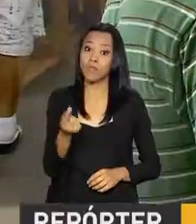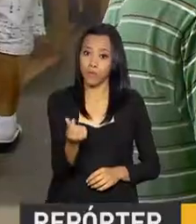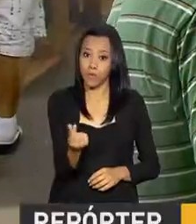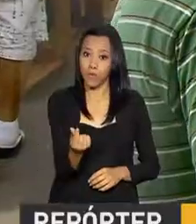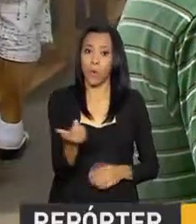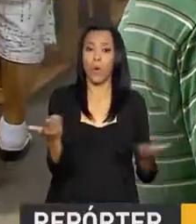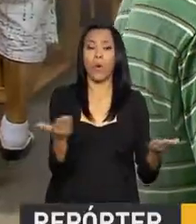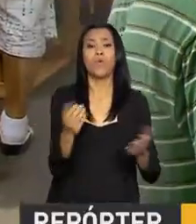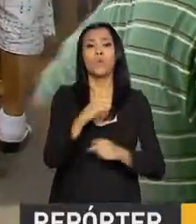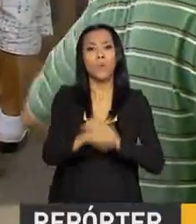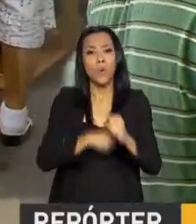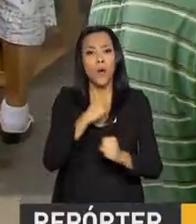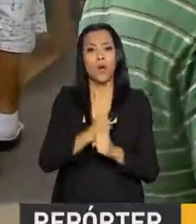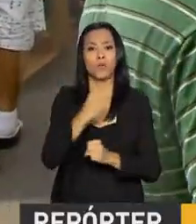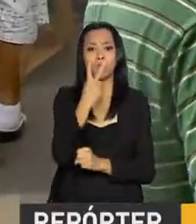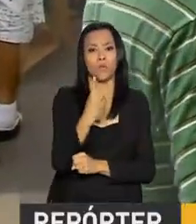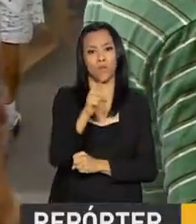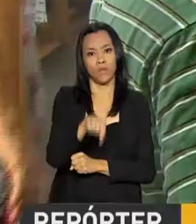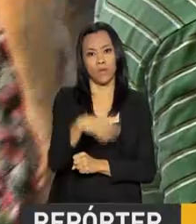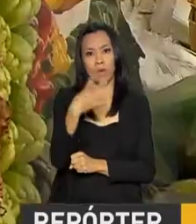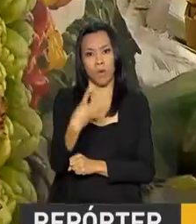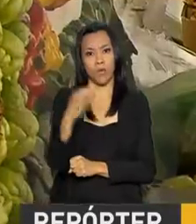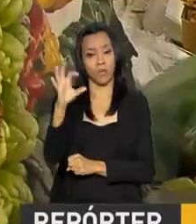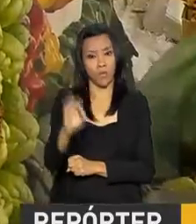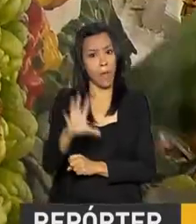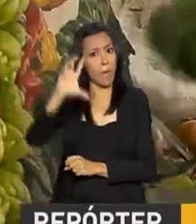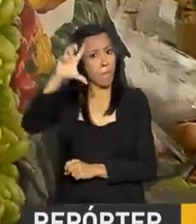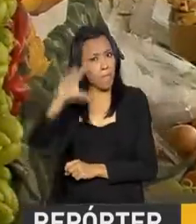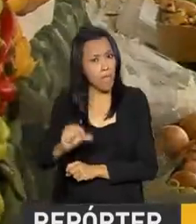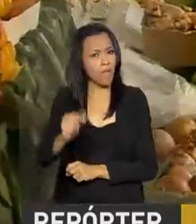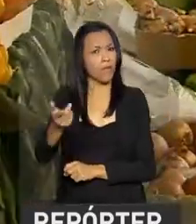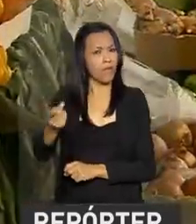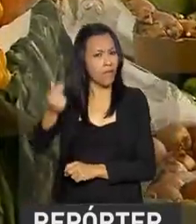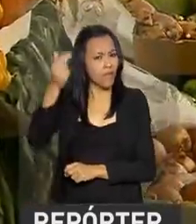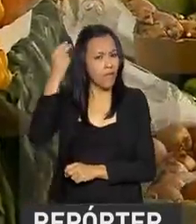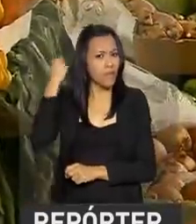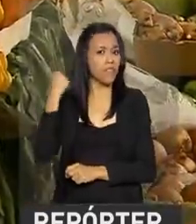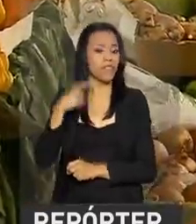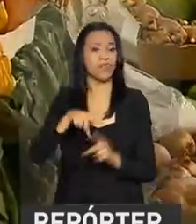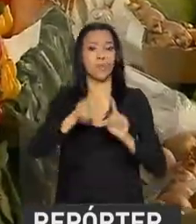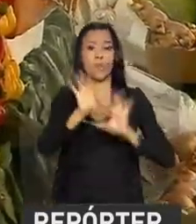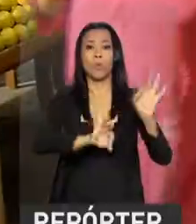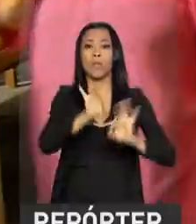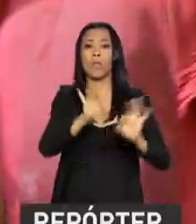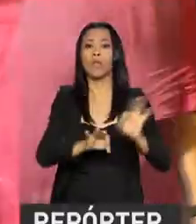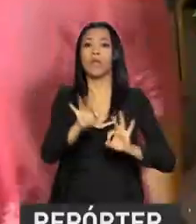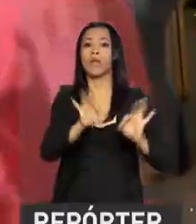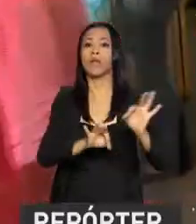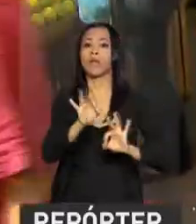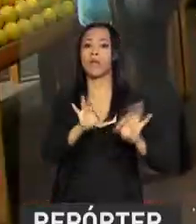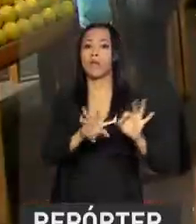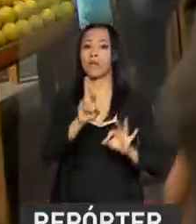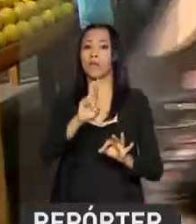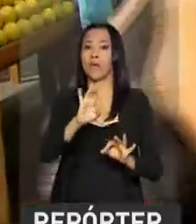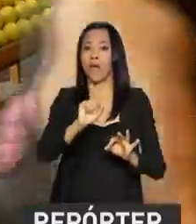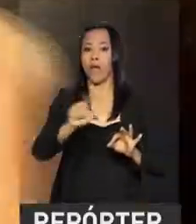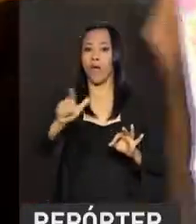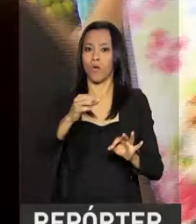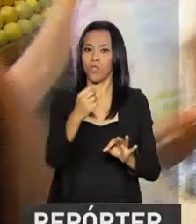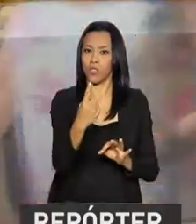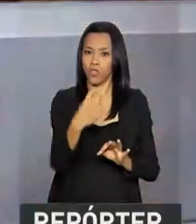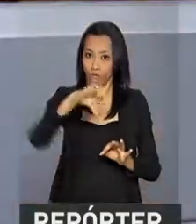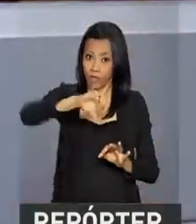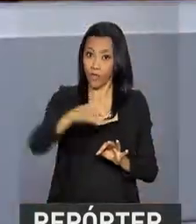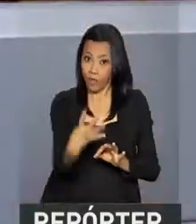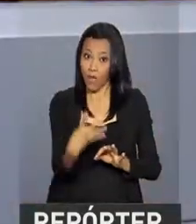está em 2,4 por cento a menor desde a implementação do plano real em 1994 os alimentos para consumo em casa